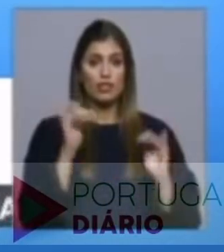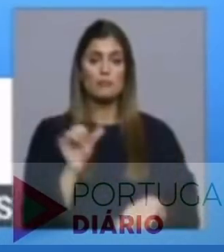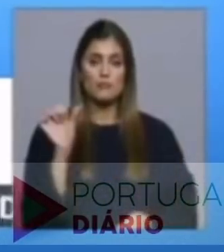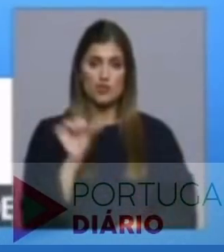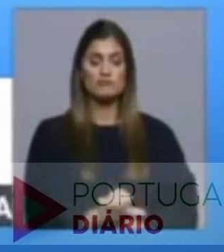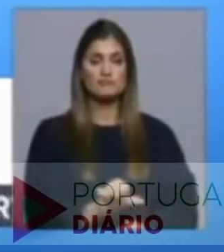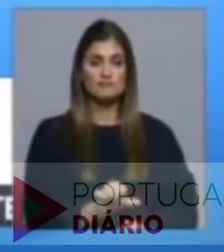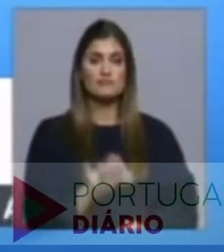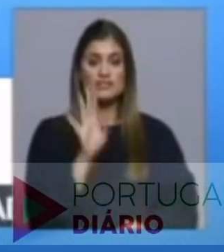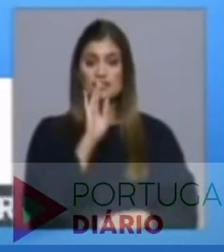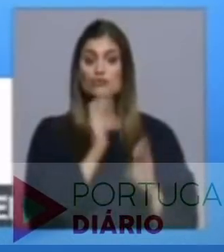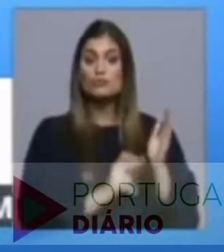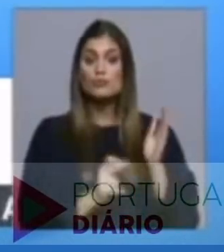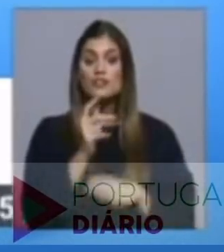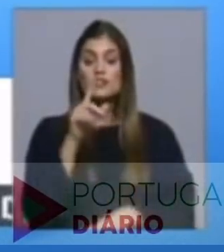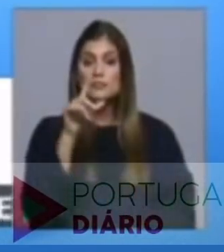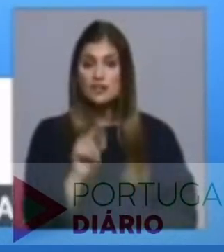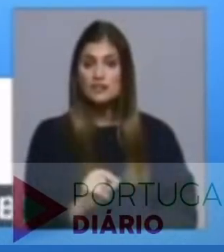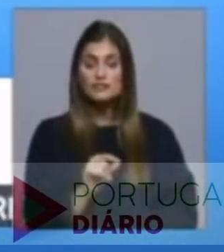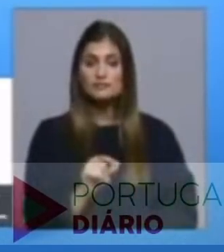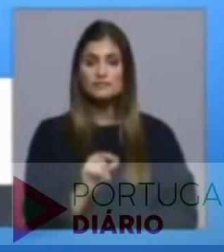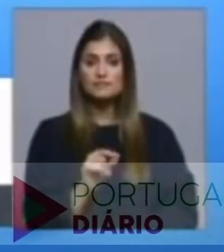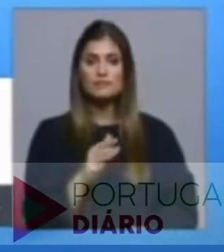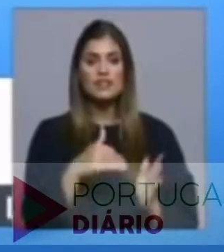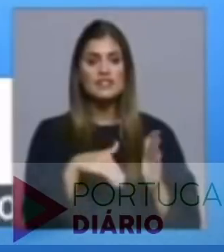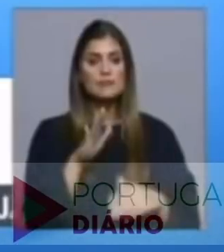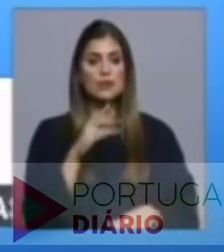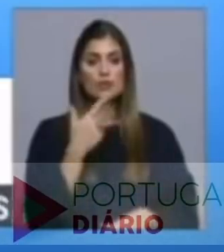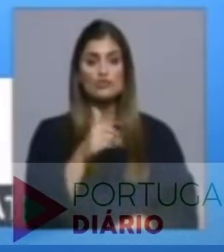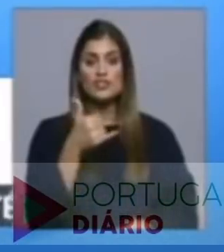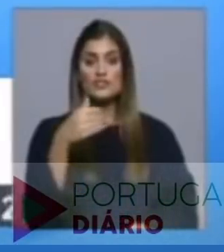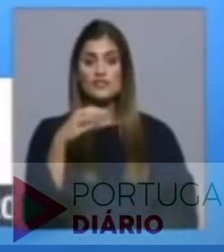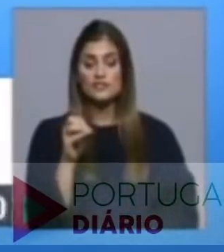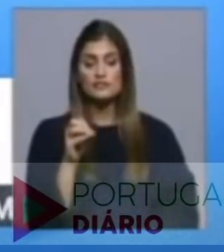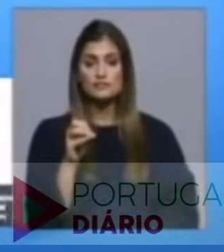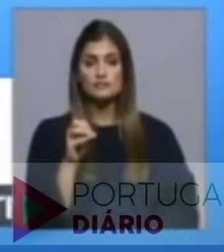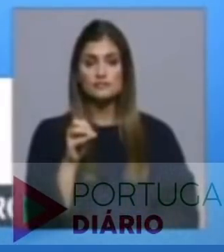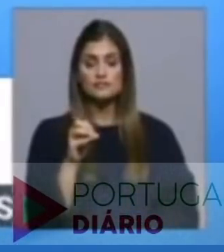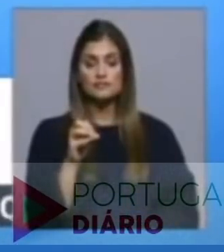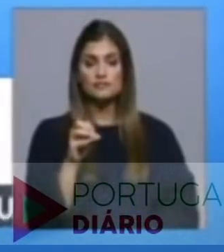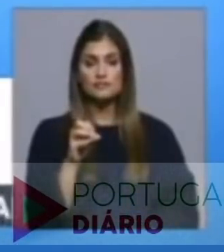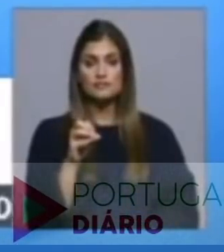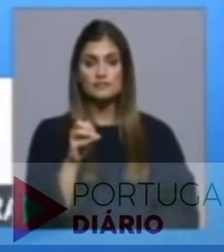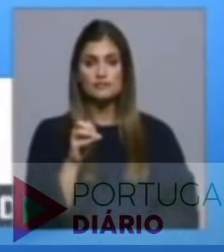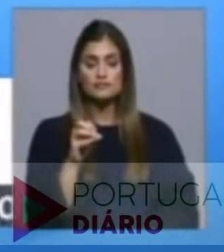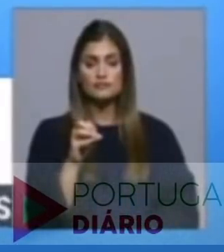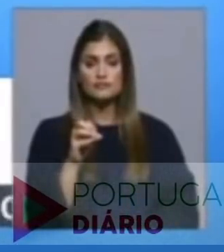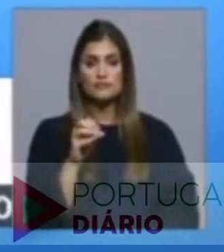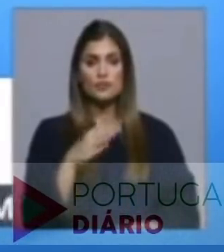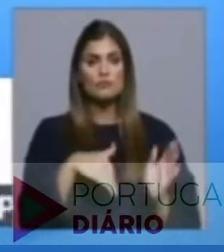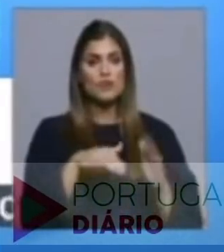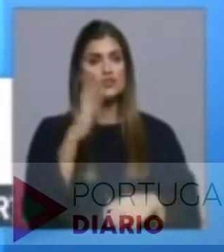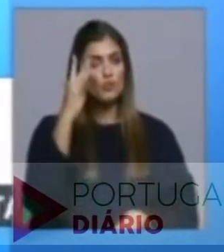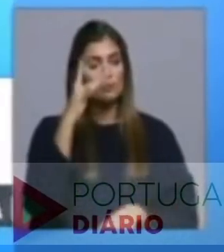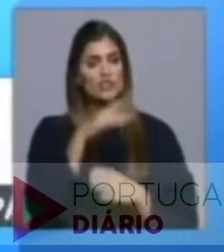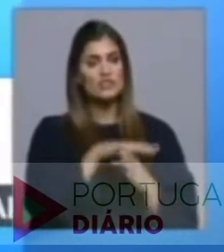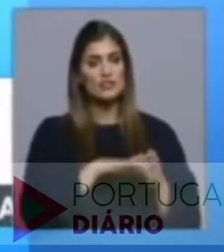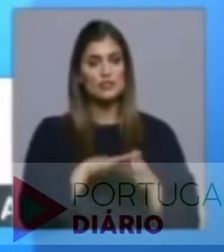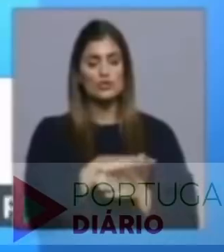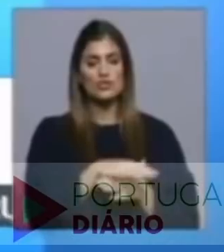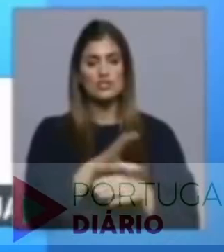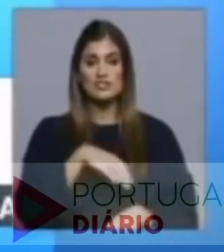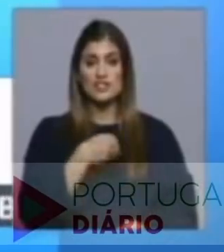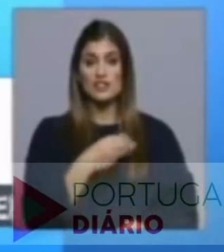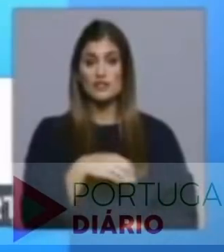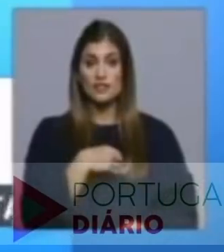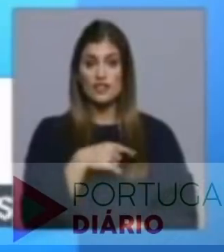e se subirmos também acima dos 120, ou seja, um maior número de casos, significa